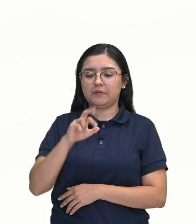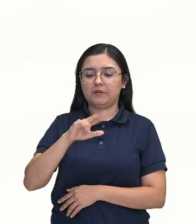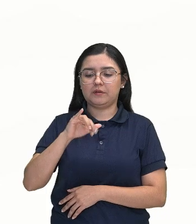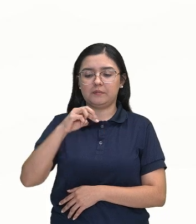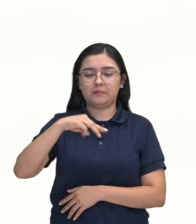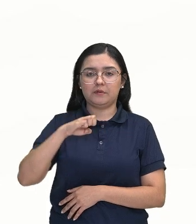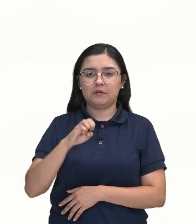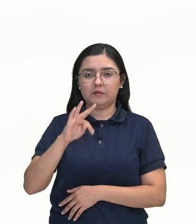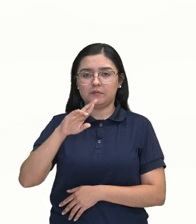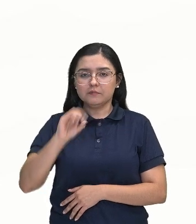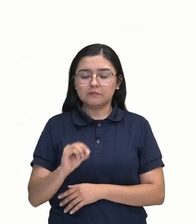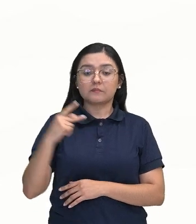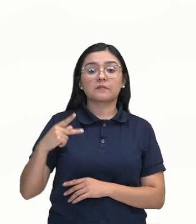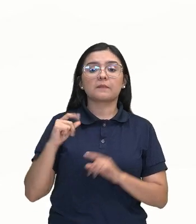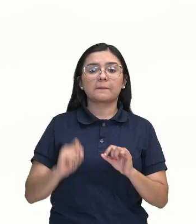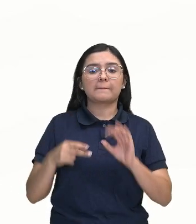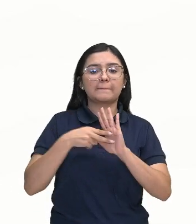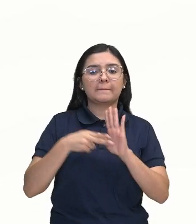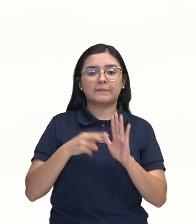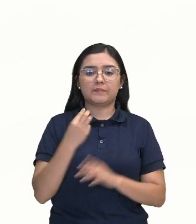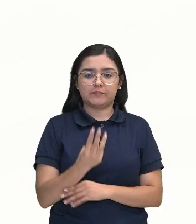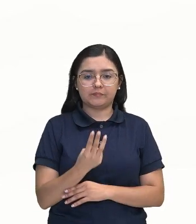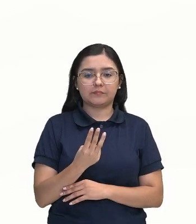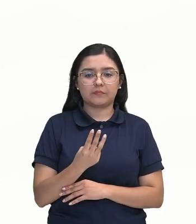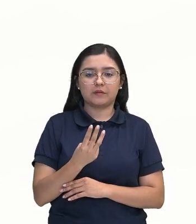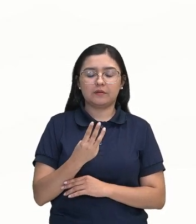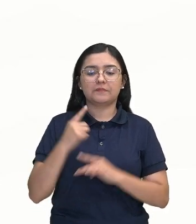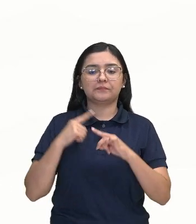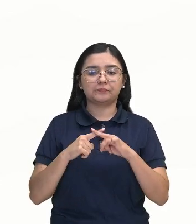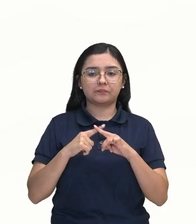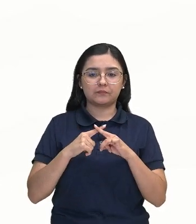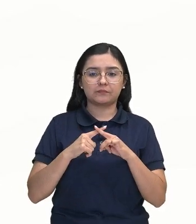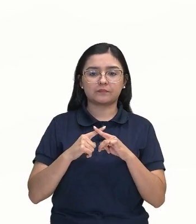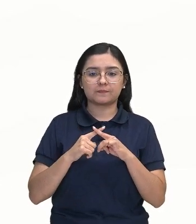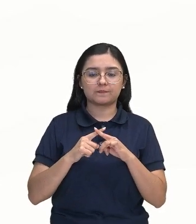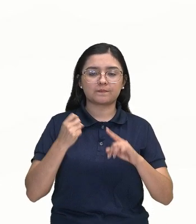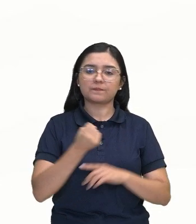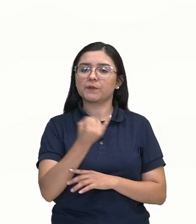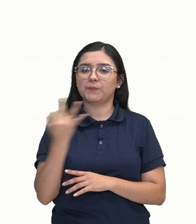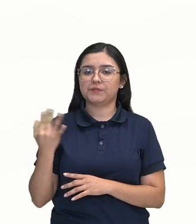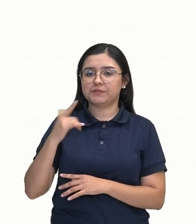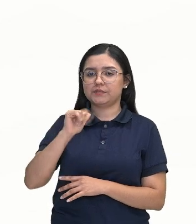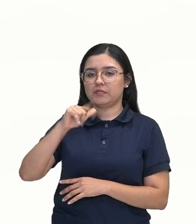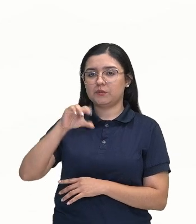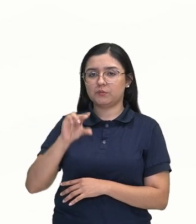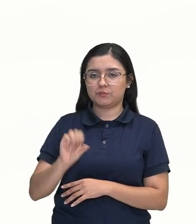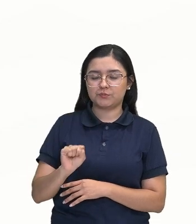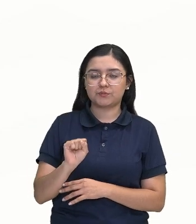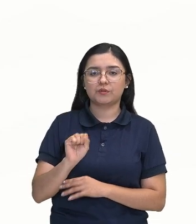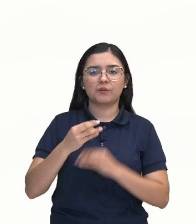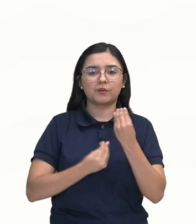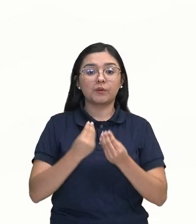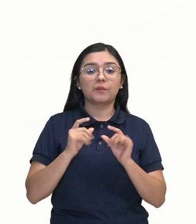a medida desse lado, que é igual a 3, e multiplicá-la pela quantidade de lados. Como